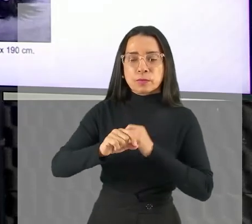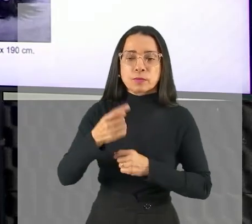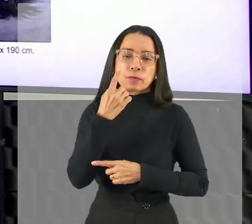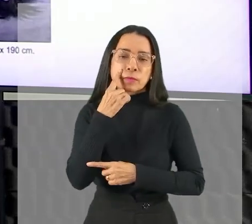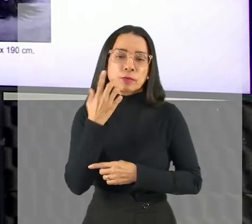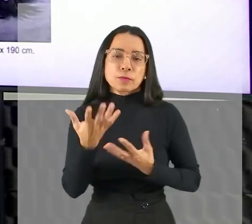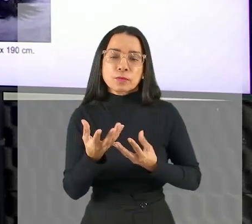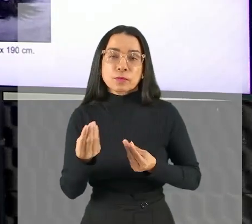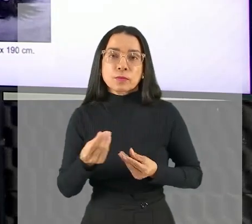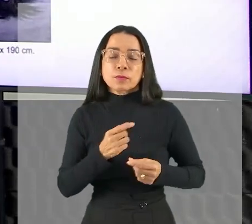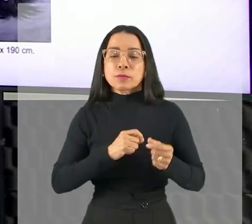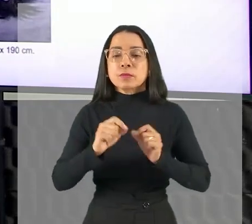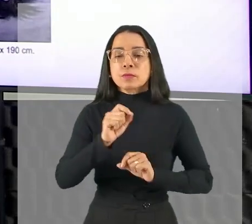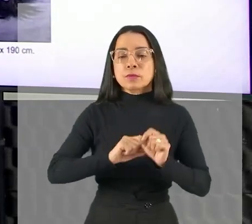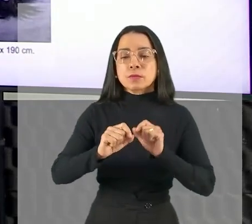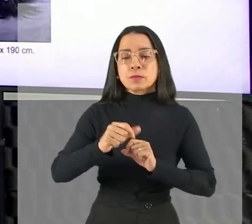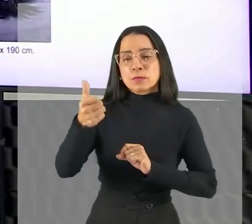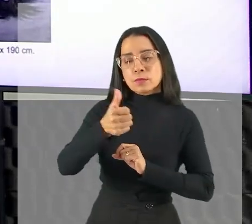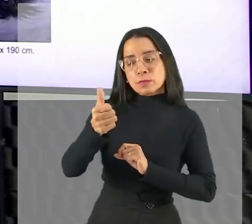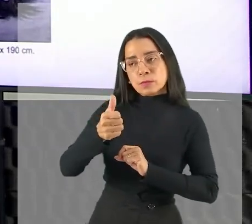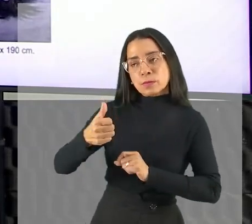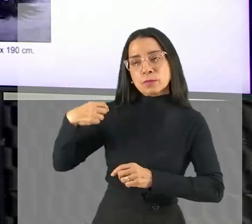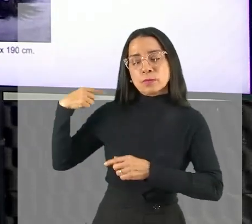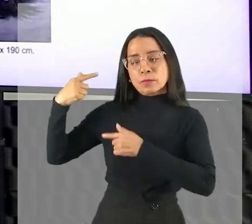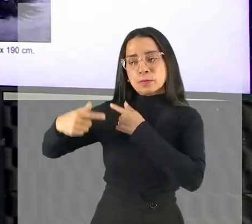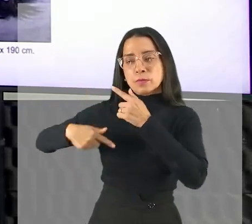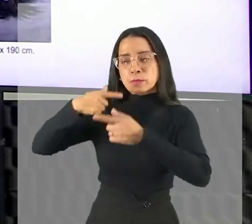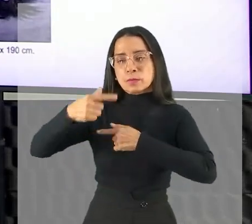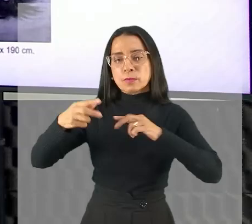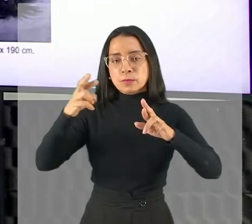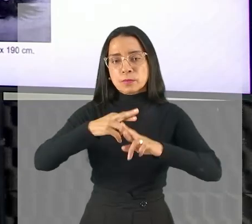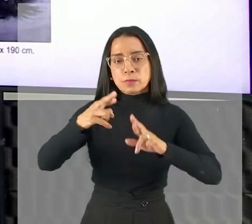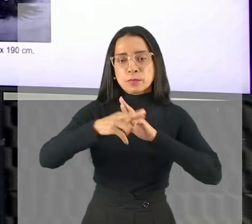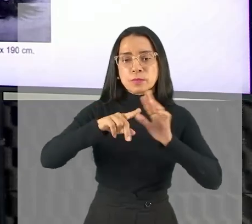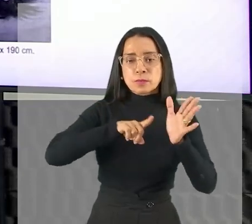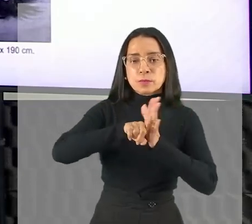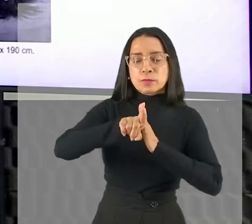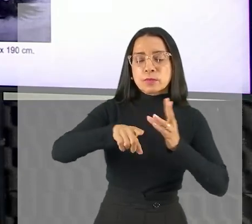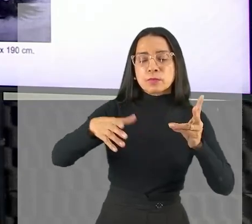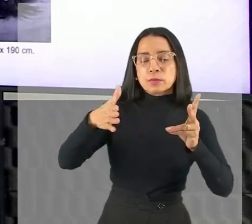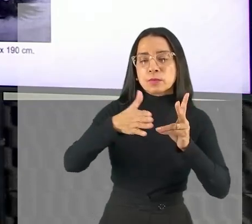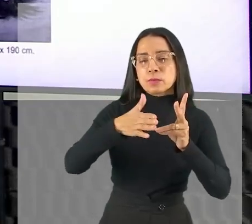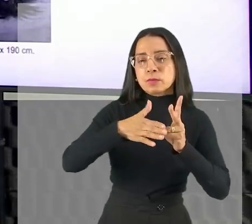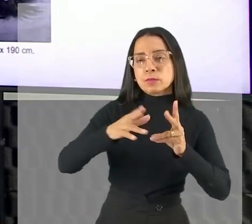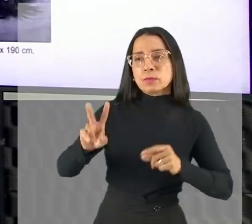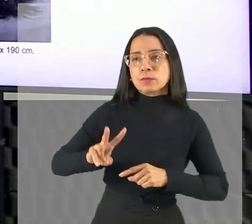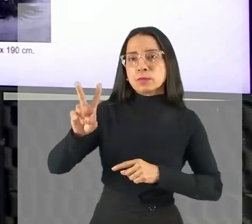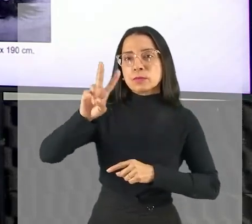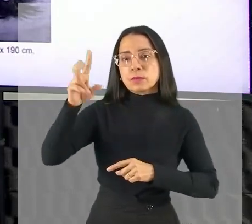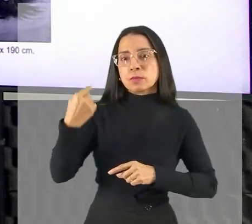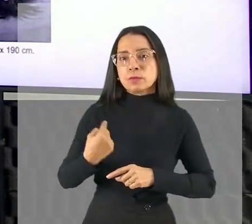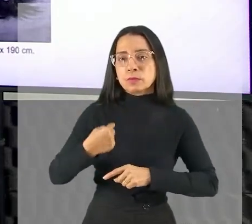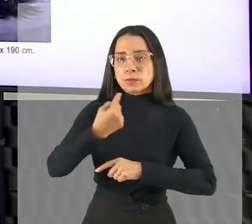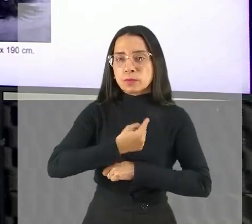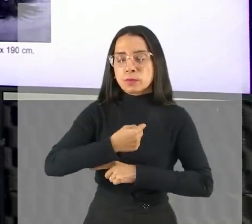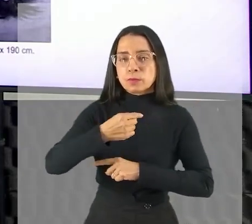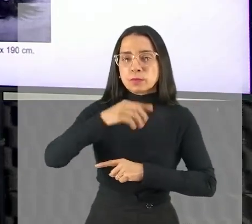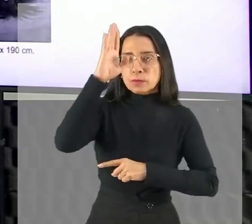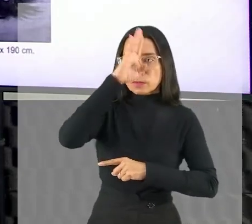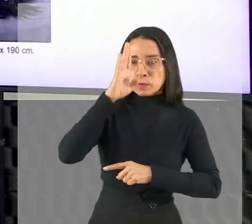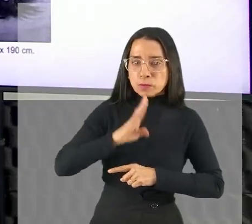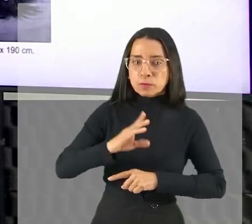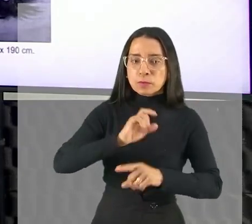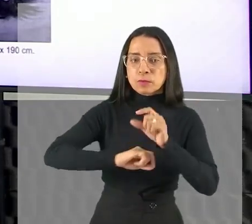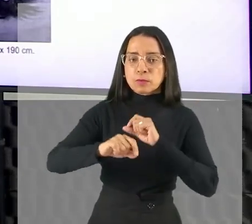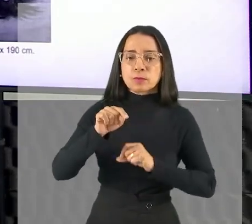muito assim destaque a primeira geração relacionada à questão do indianismo, da valorização do que é nosso, o índio como nosso